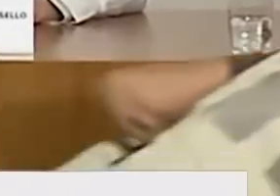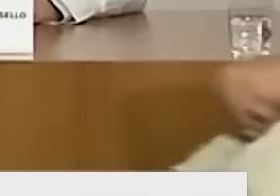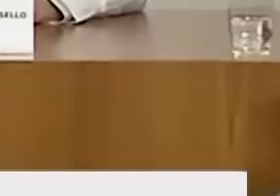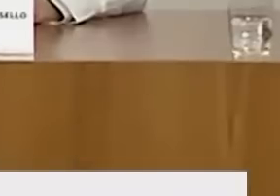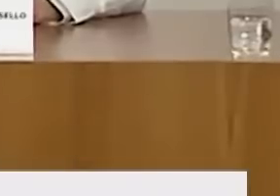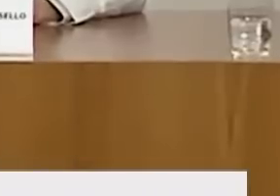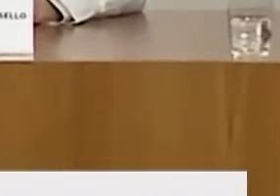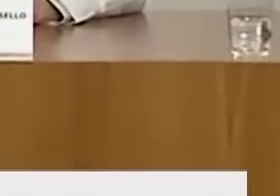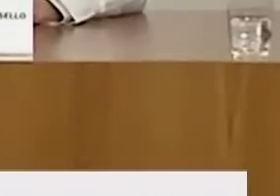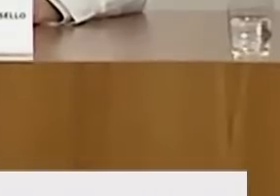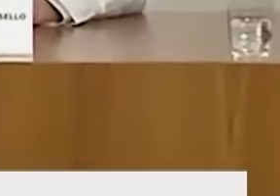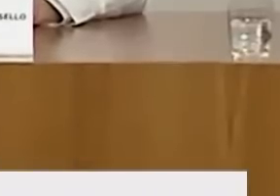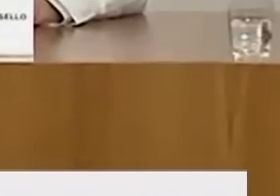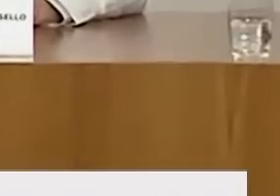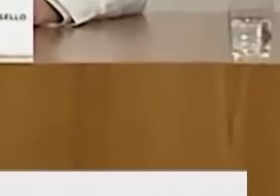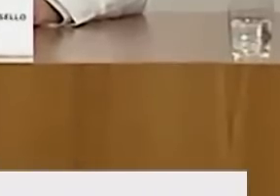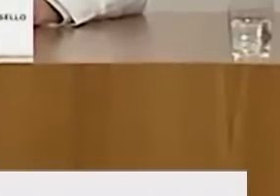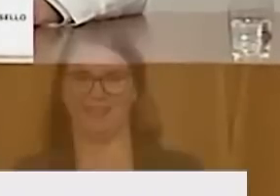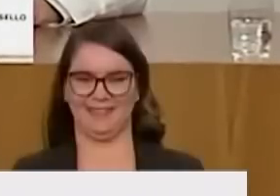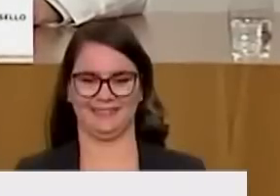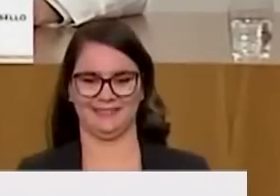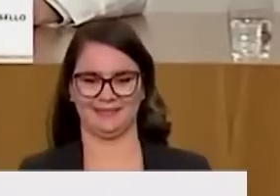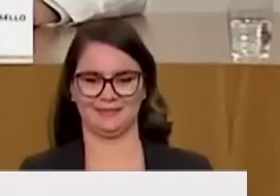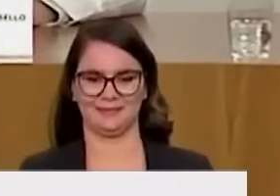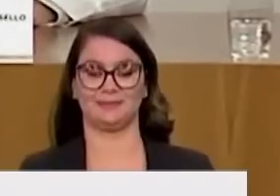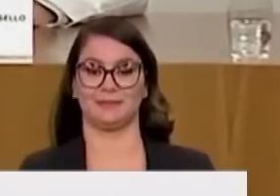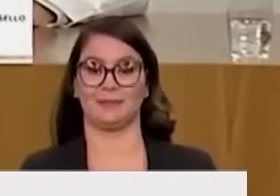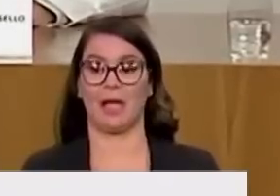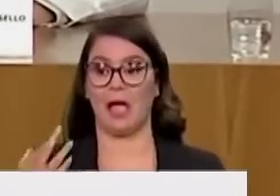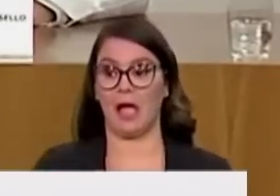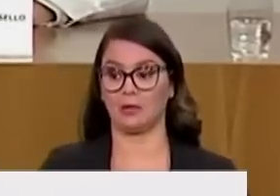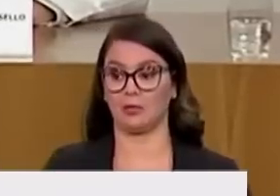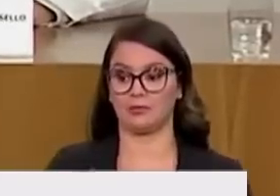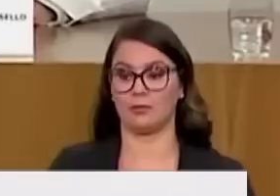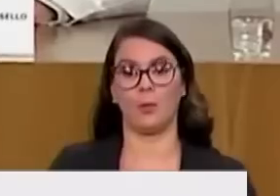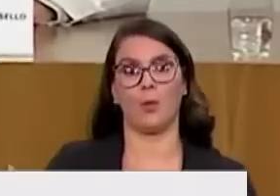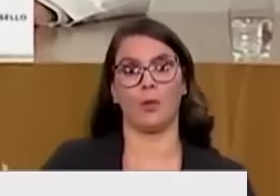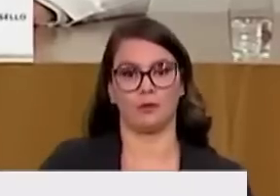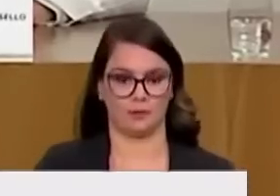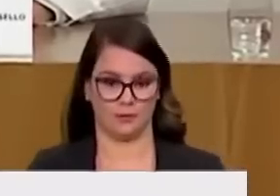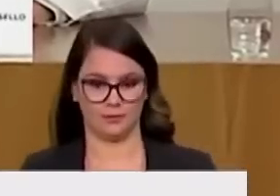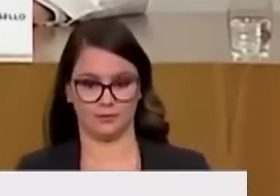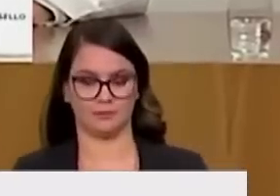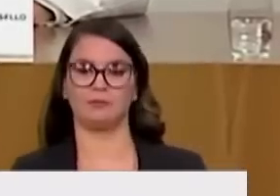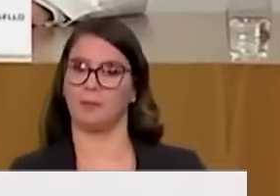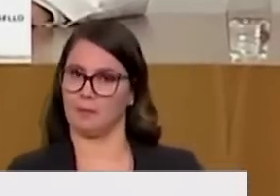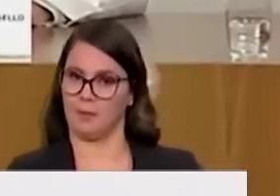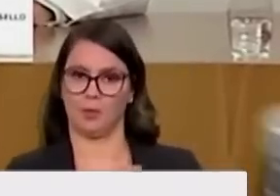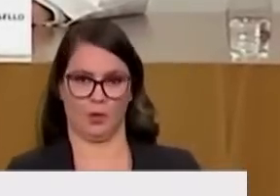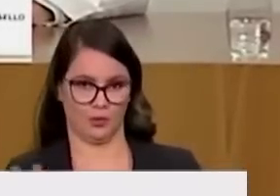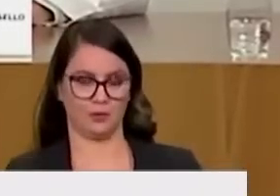ano passado que tinha muita dor. Essa dor vai desaparecer? Em quanto tempo ela vai desaparecer? Essa é uma boa pergunta,